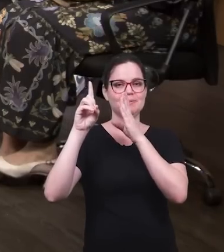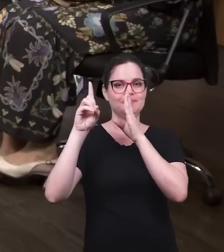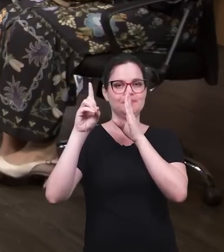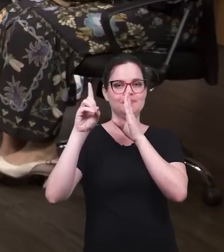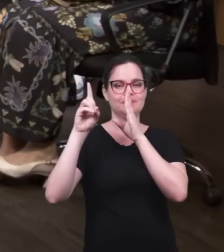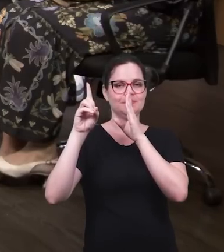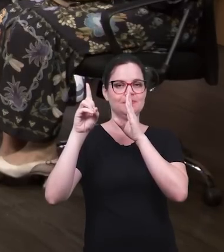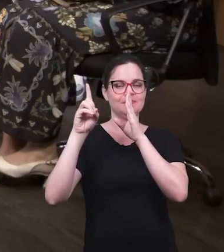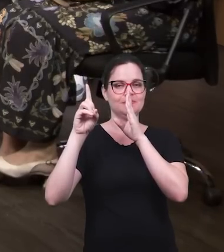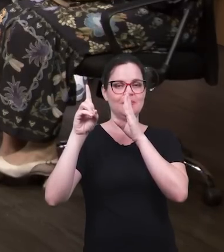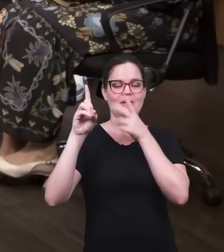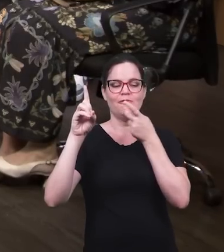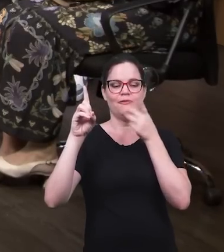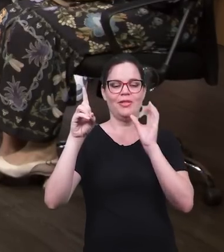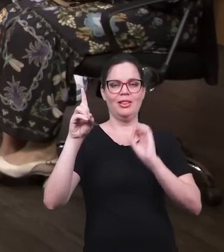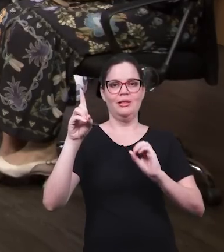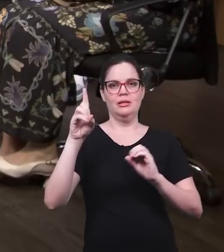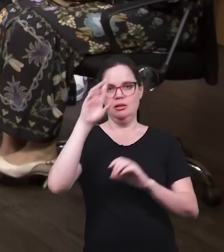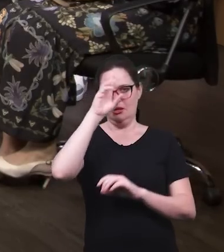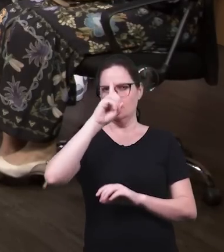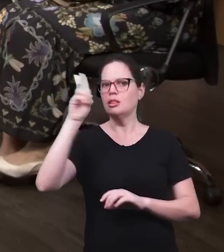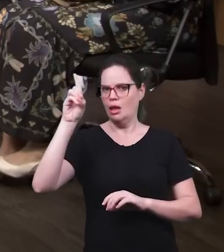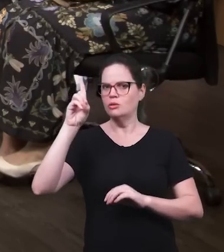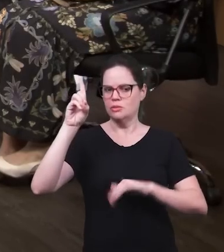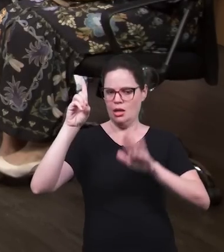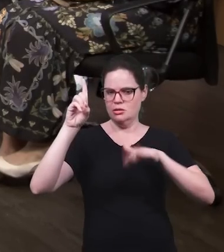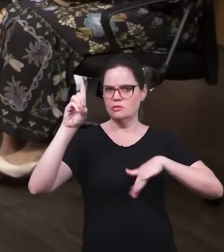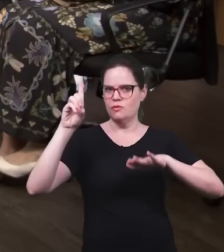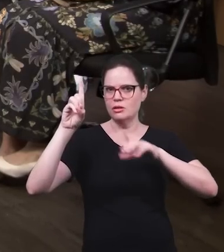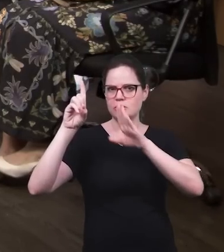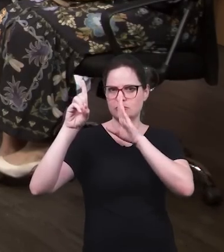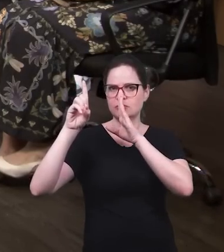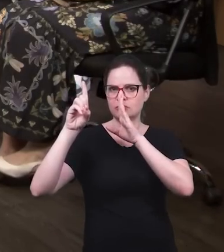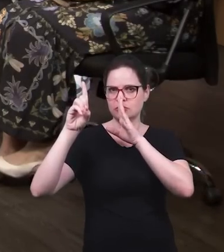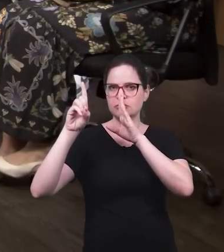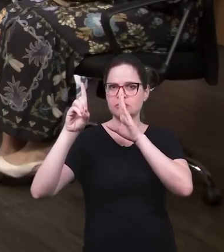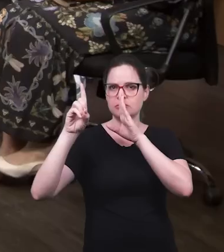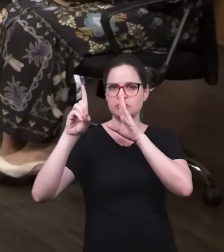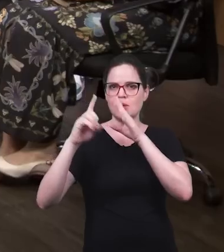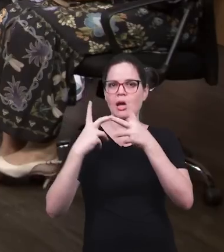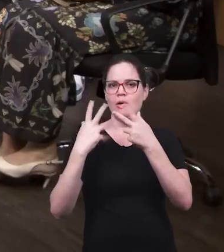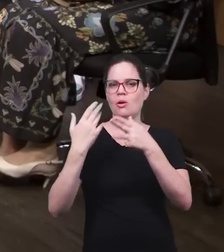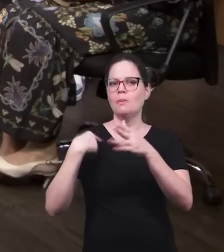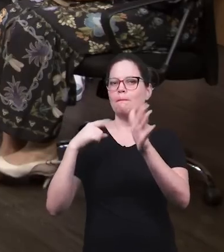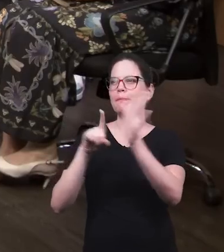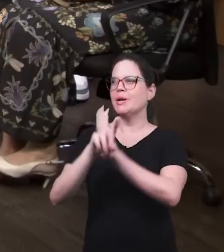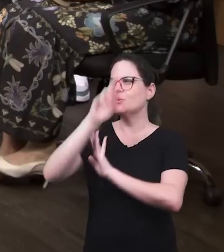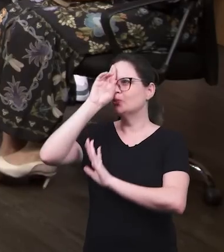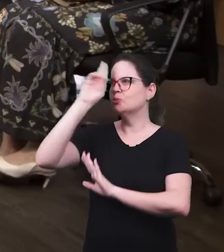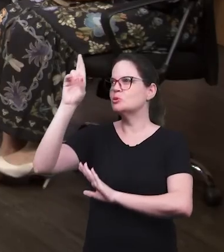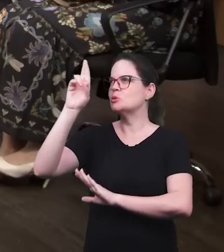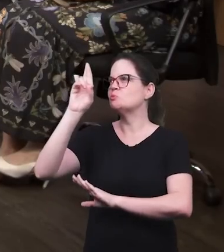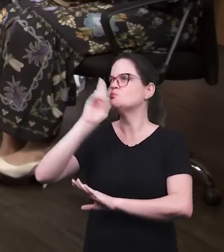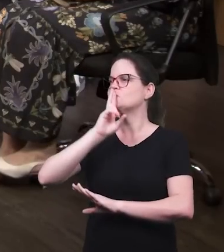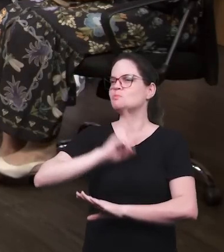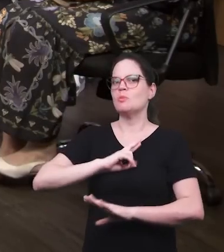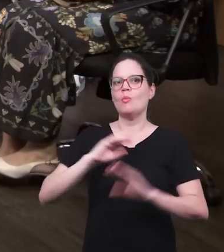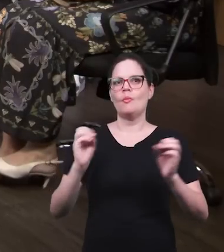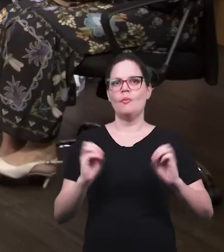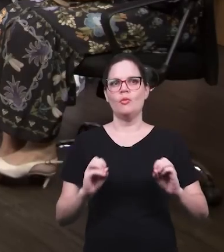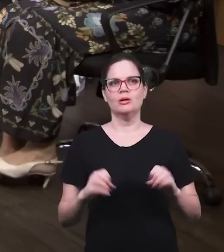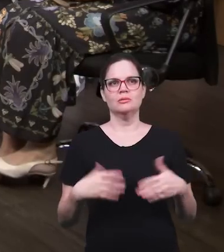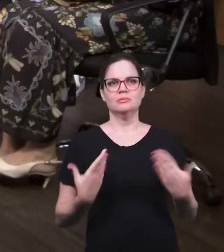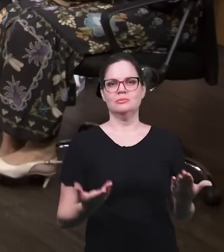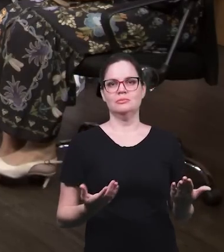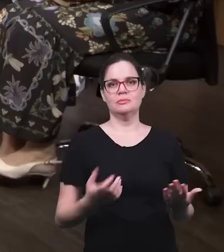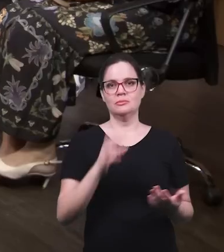Deus. De quando Deus faz silêncio. A pergunta é, quando nós consultamos o Senhor e o Senhor não responde,